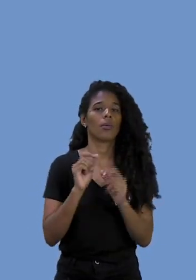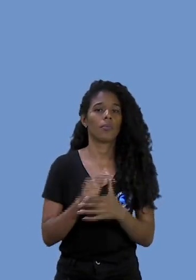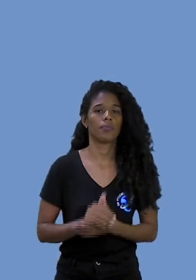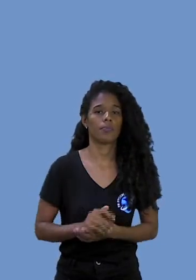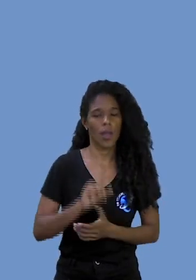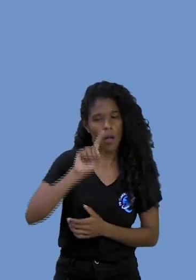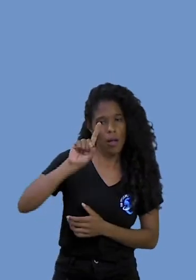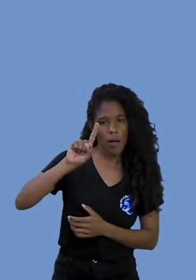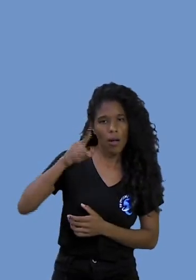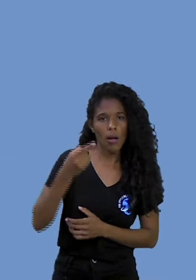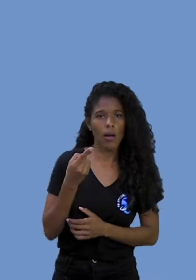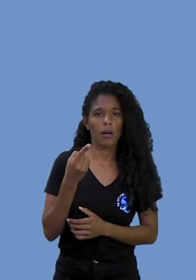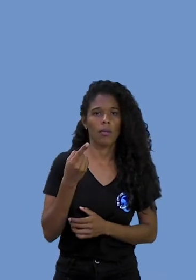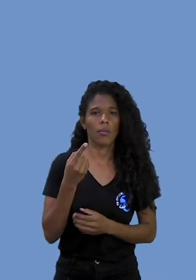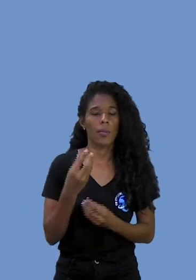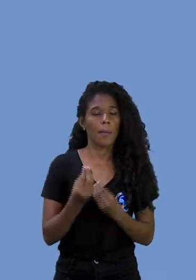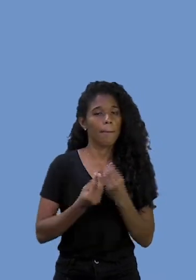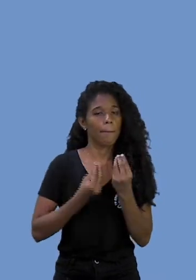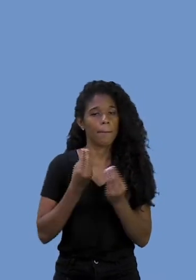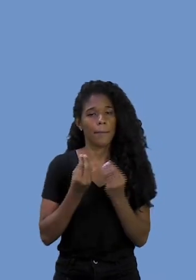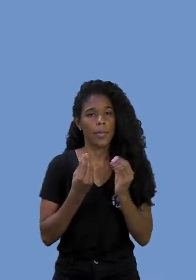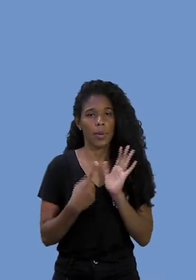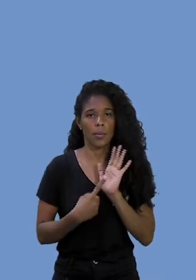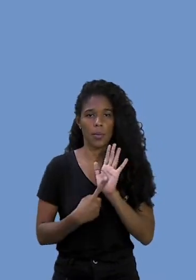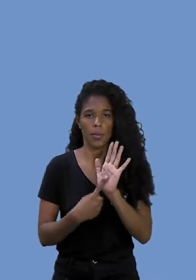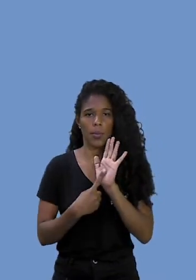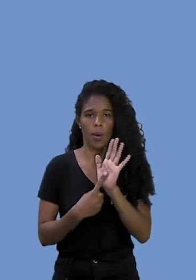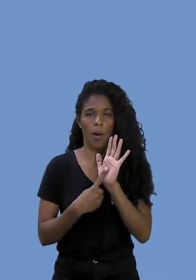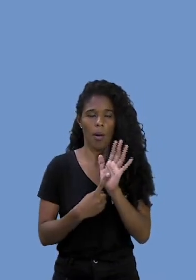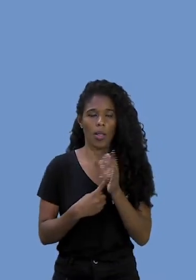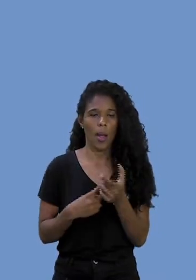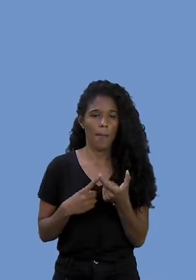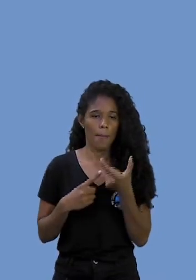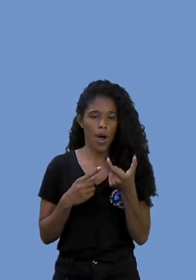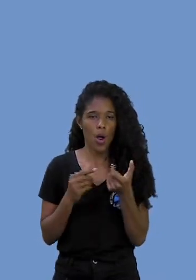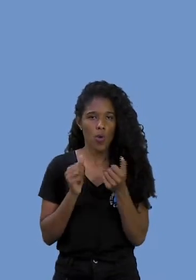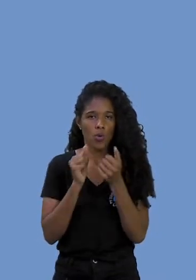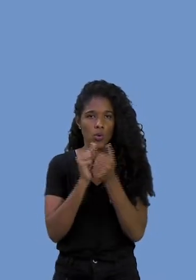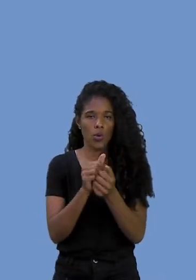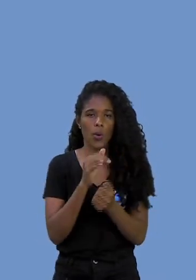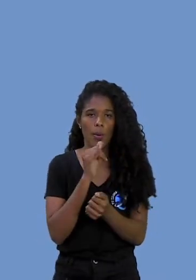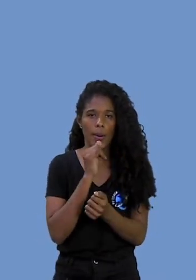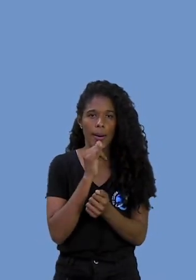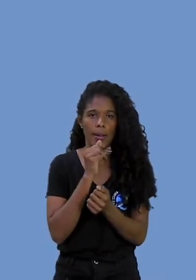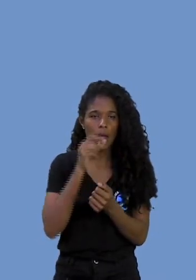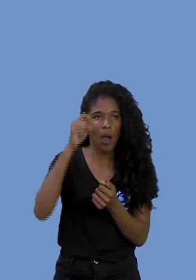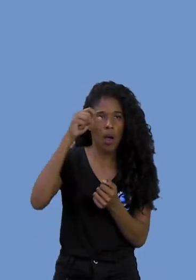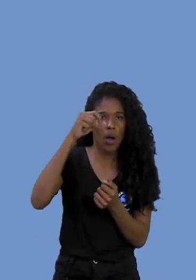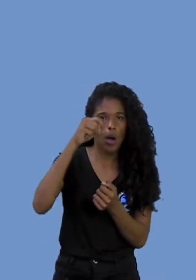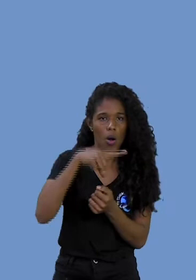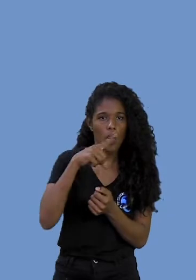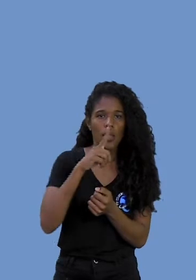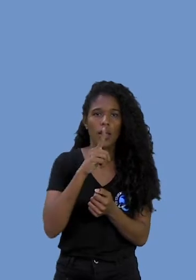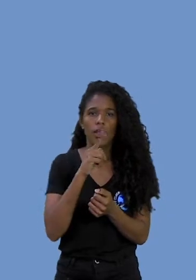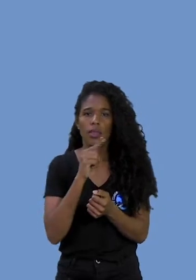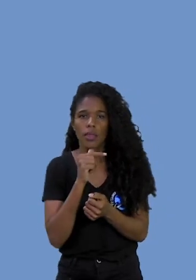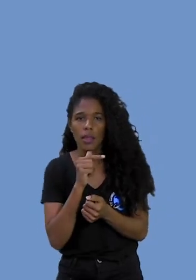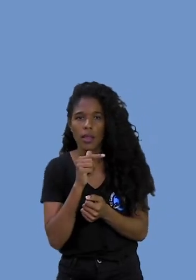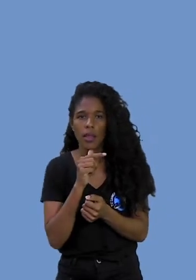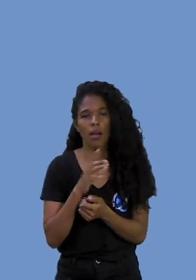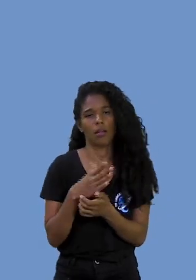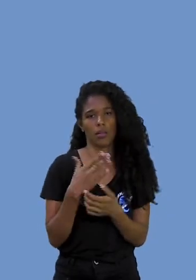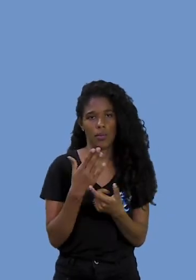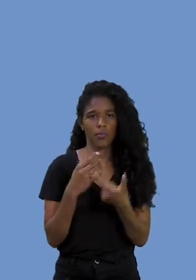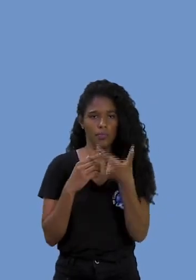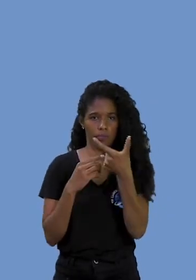são compostas e ligadas pela preposição de, como por exemplo, gota d'água. Eu não falo gota